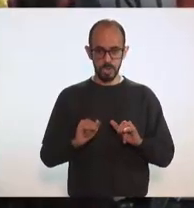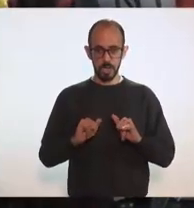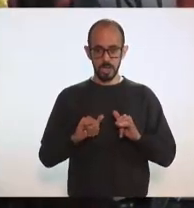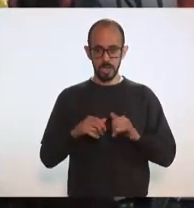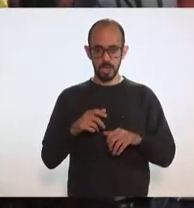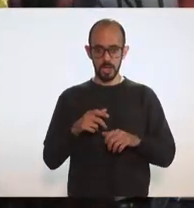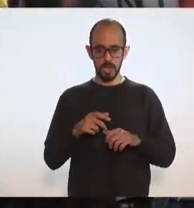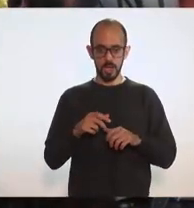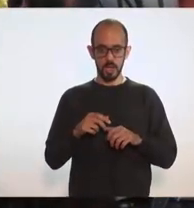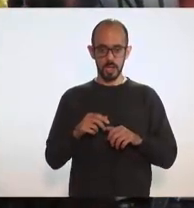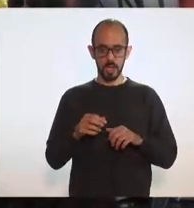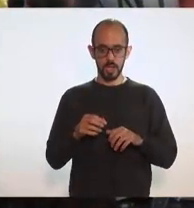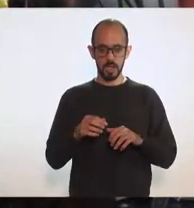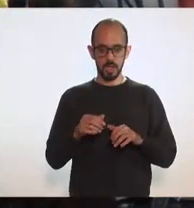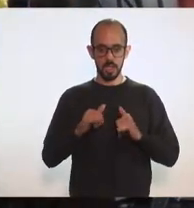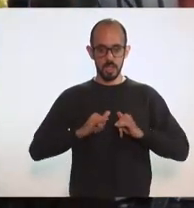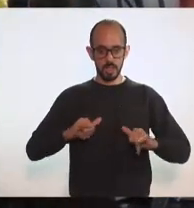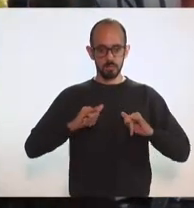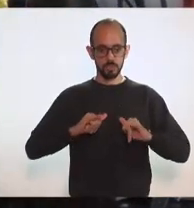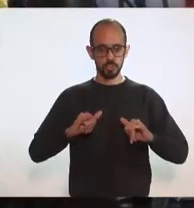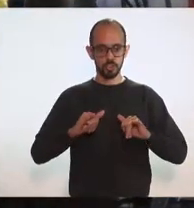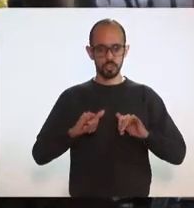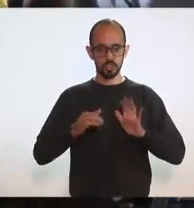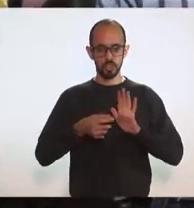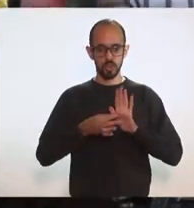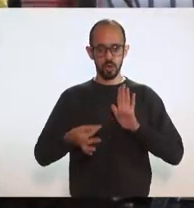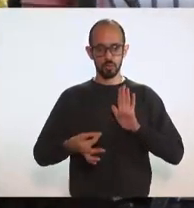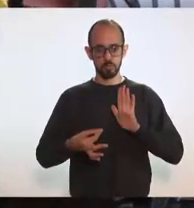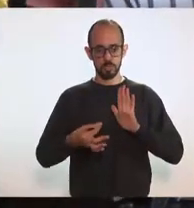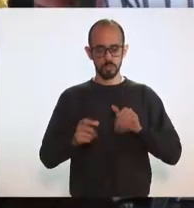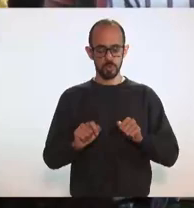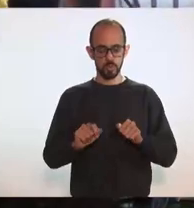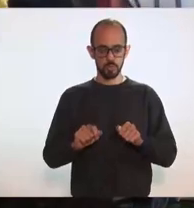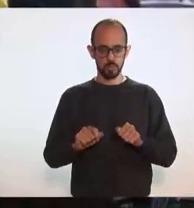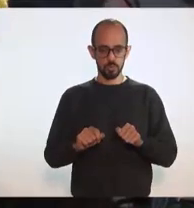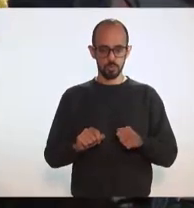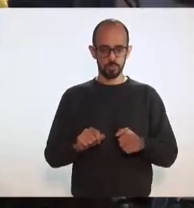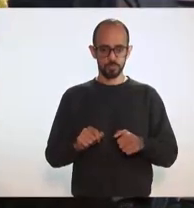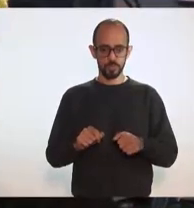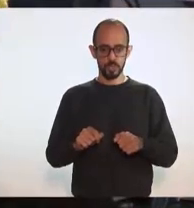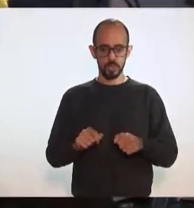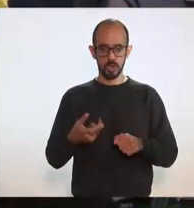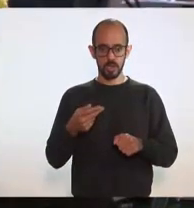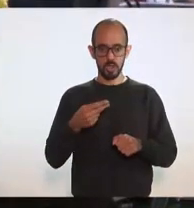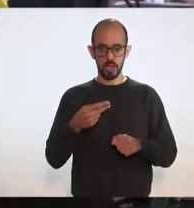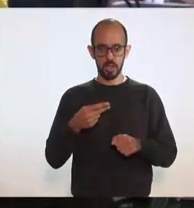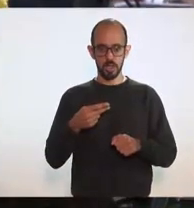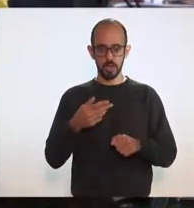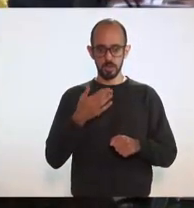Comissão de Normas Internas e Proposições Externas. A presidência designa...